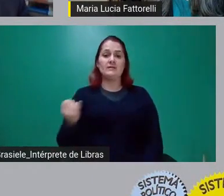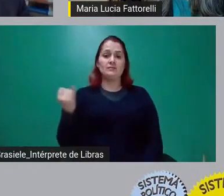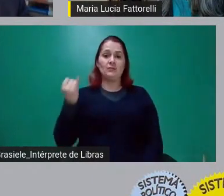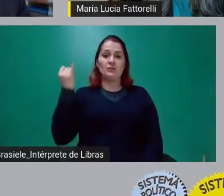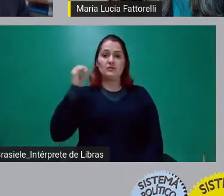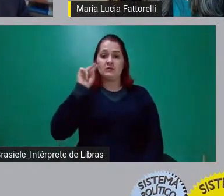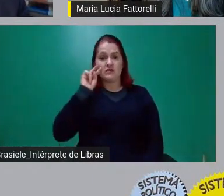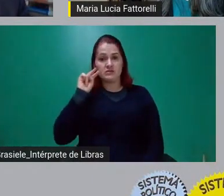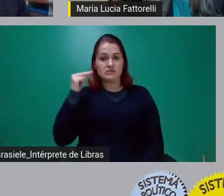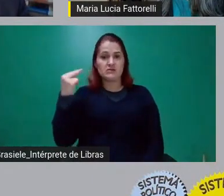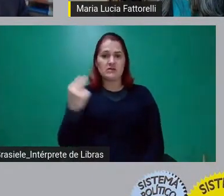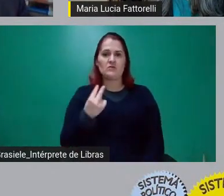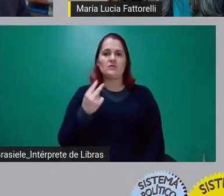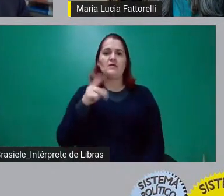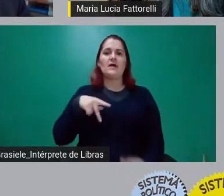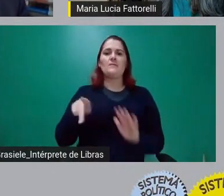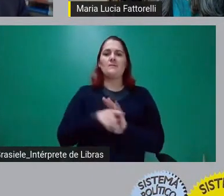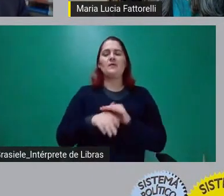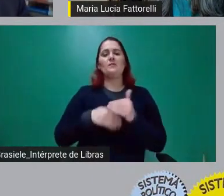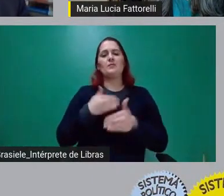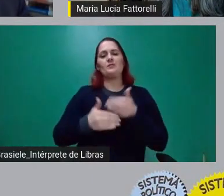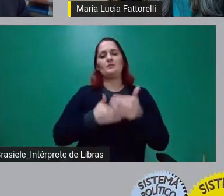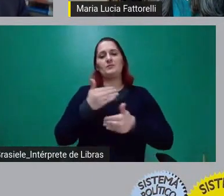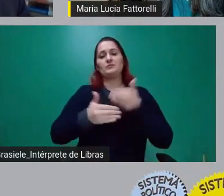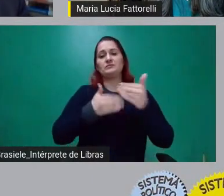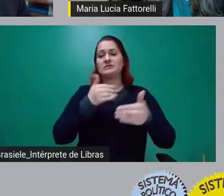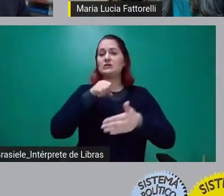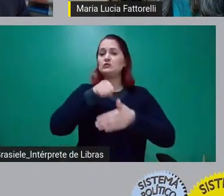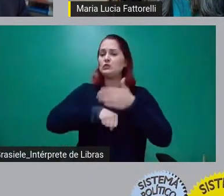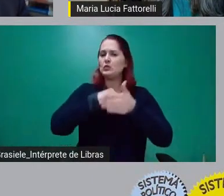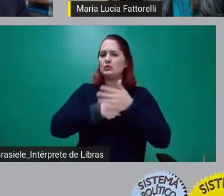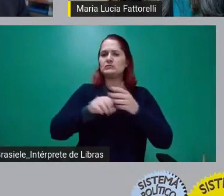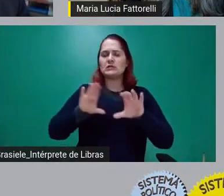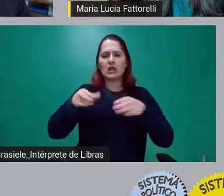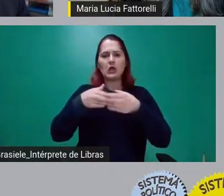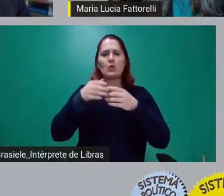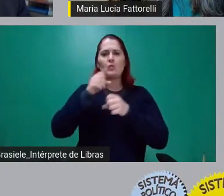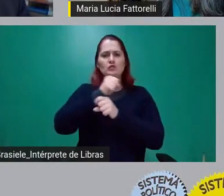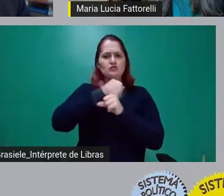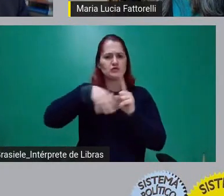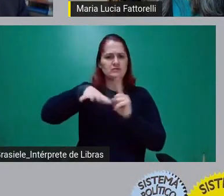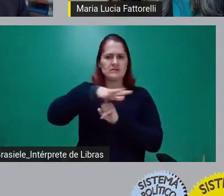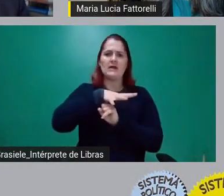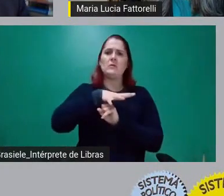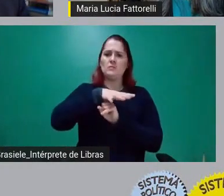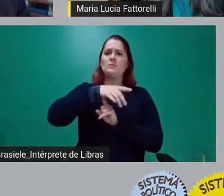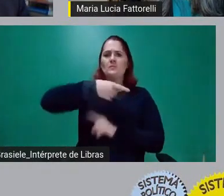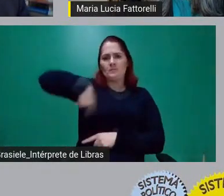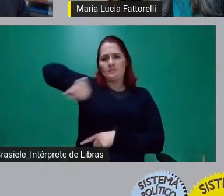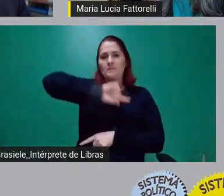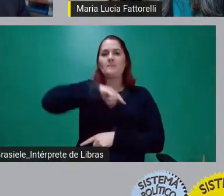esse processo é fruto da luta de classes. Nós temos que despertar